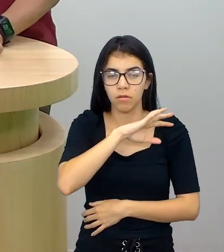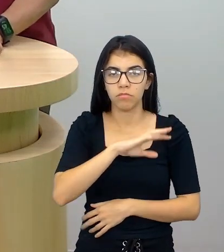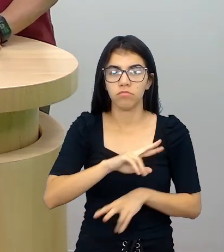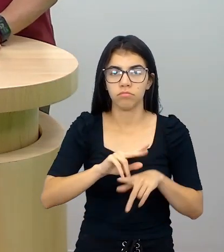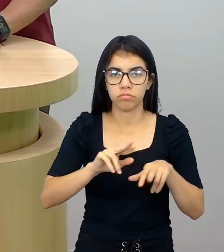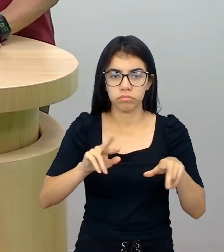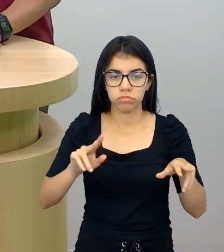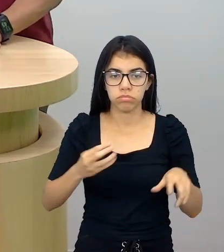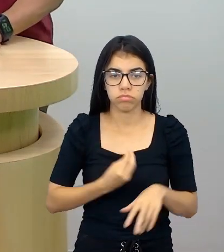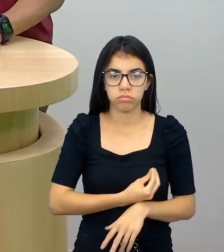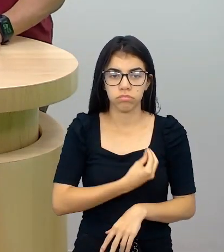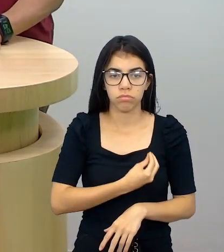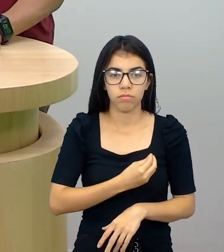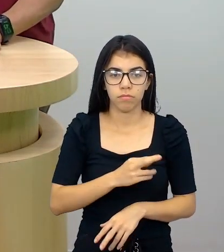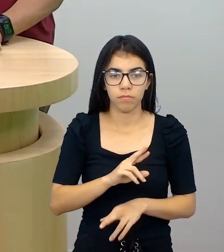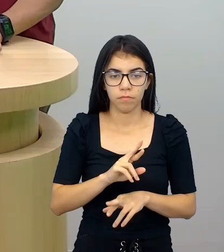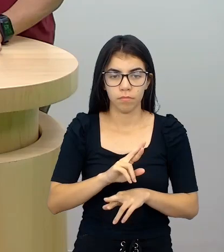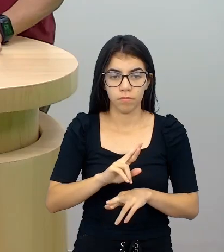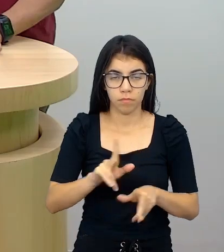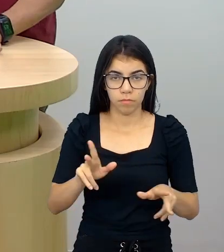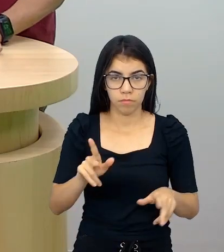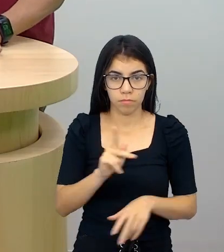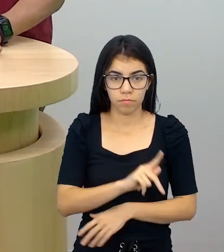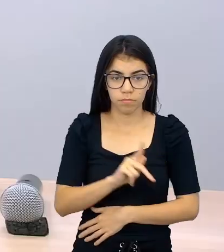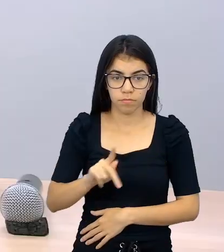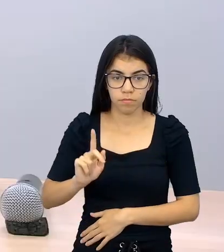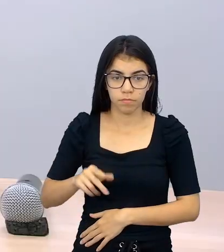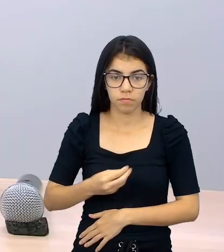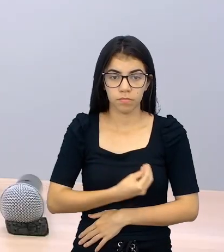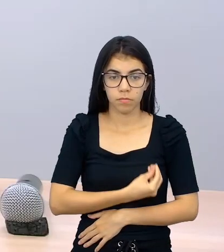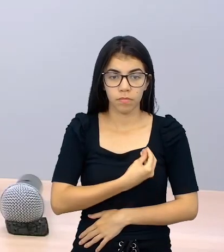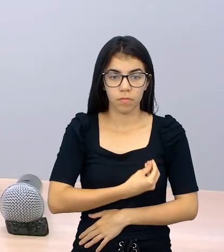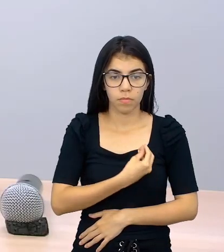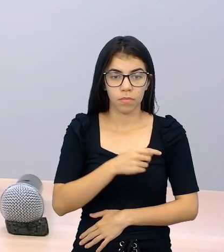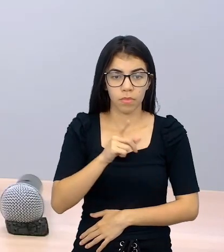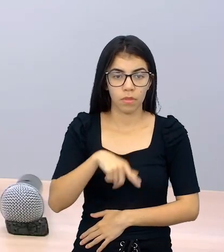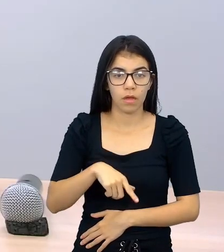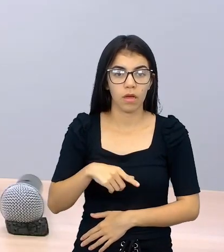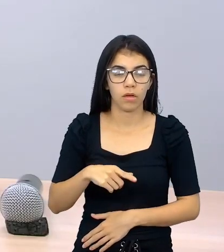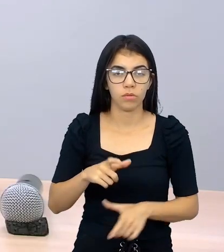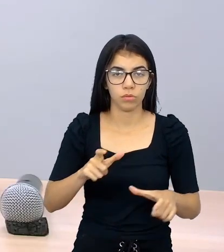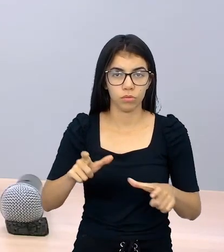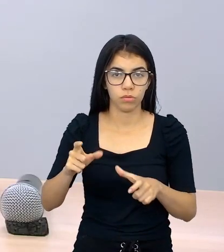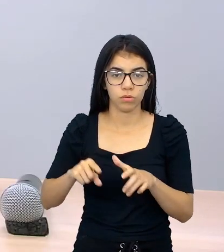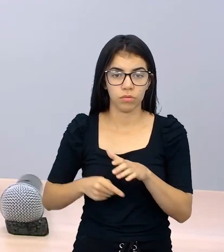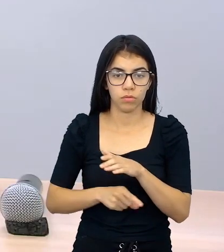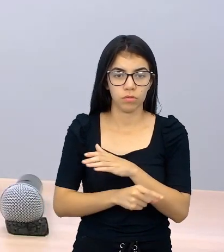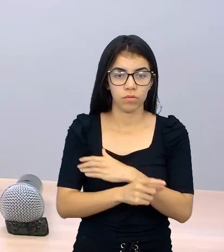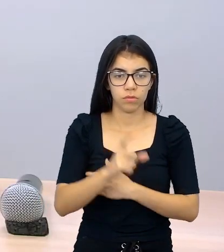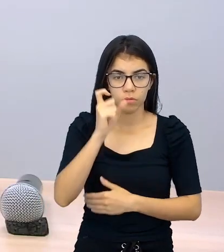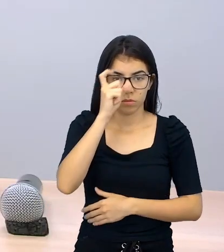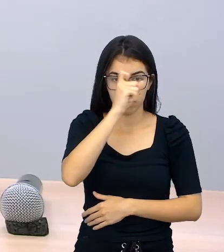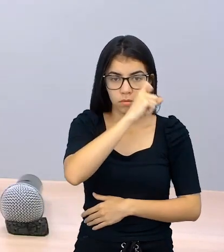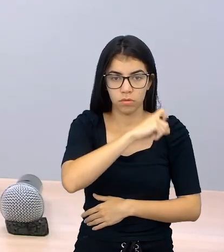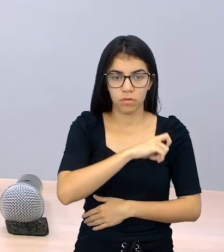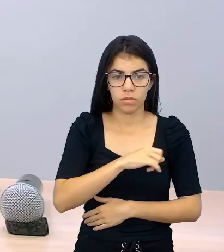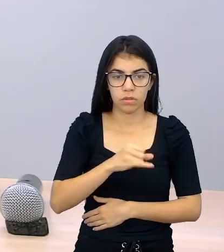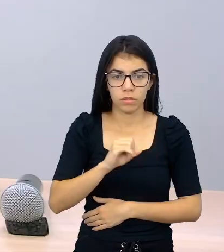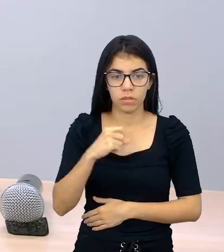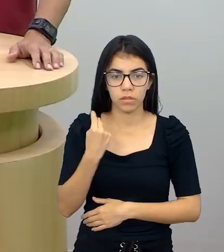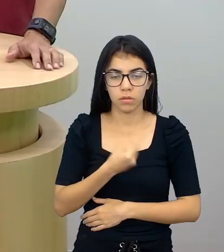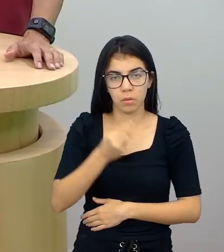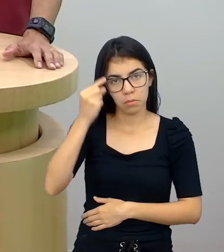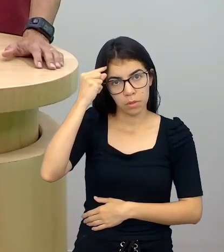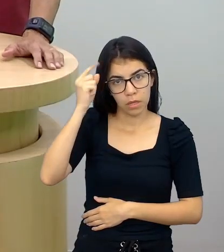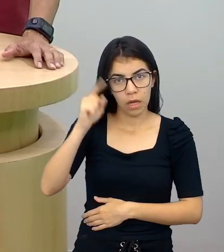da existência. E os outros professores estão explorando isso, a existência dos seres vivos nesses extremos. Se a gente for pensar, isso é muito triste. Existe um pensar, foco hoje em dia, como